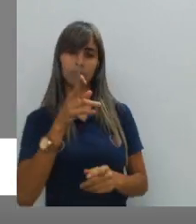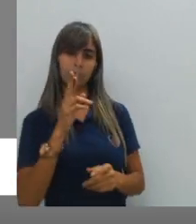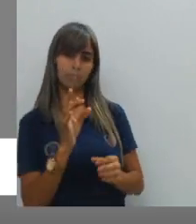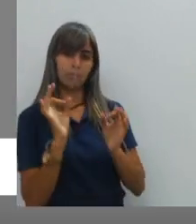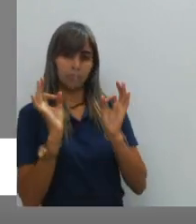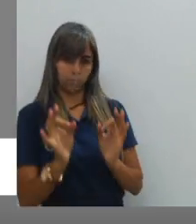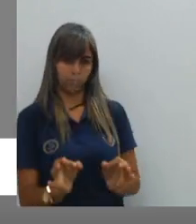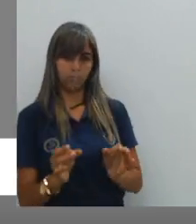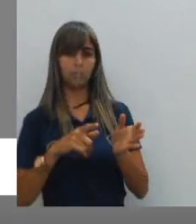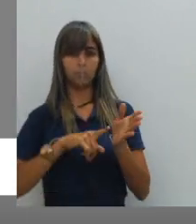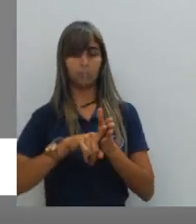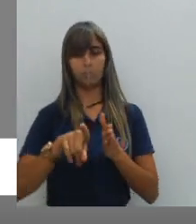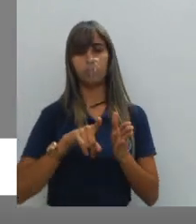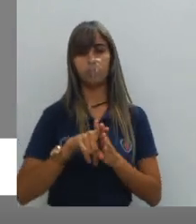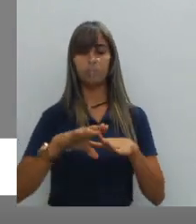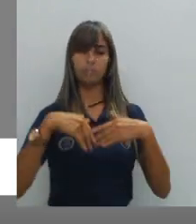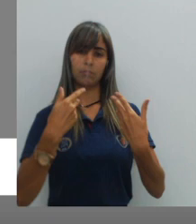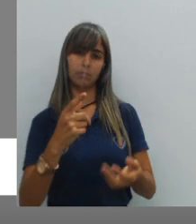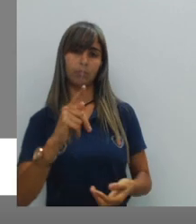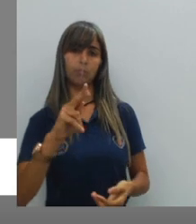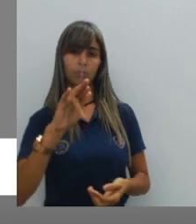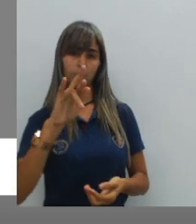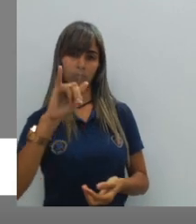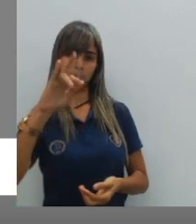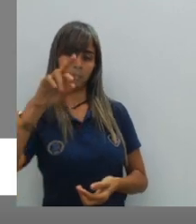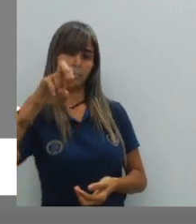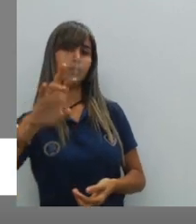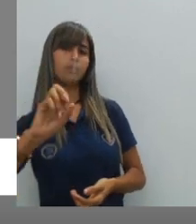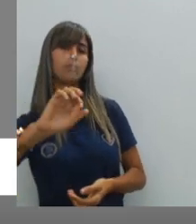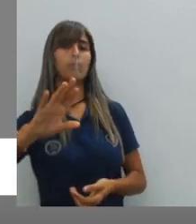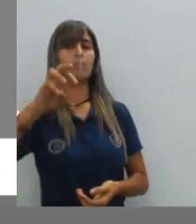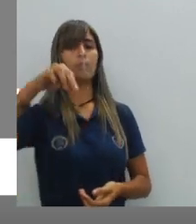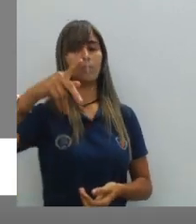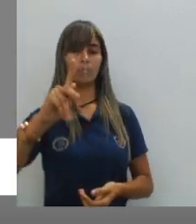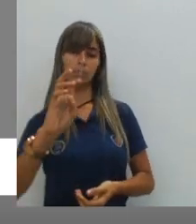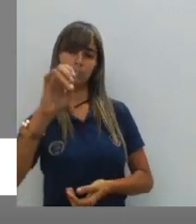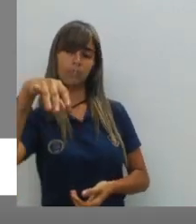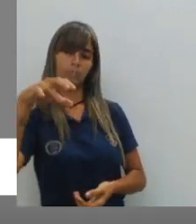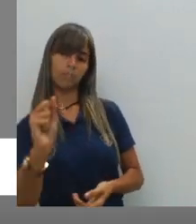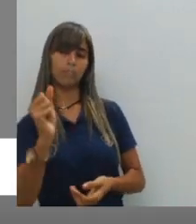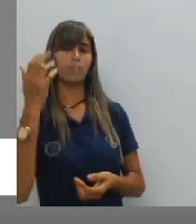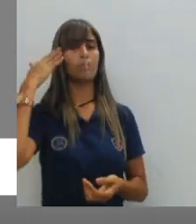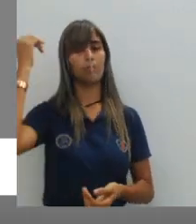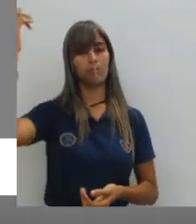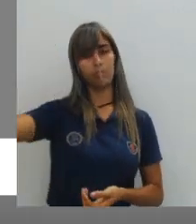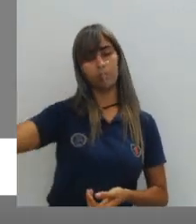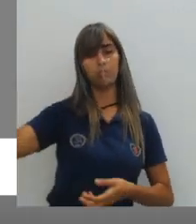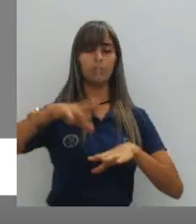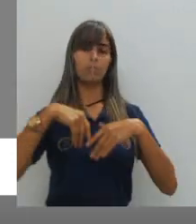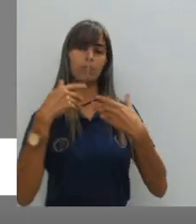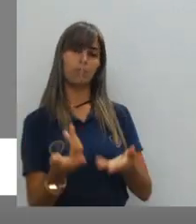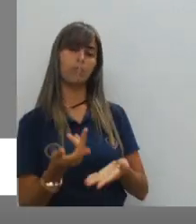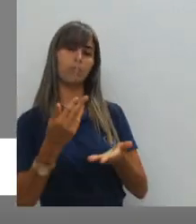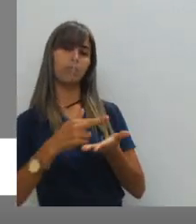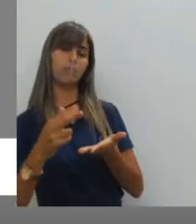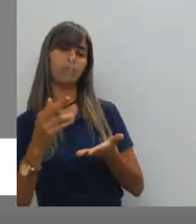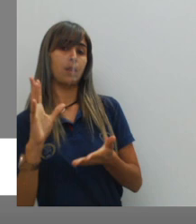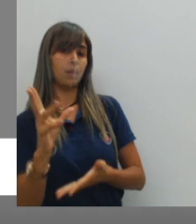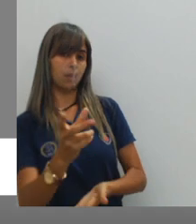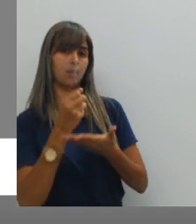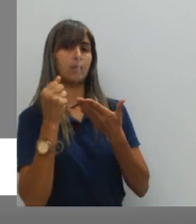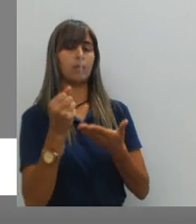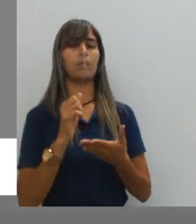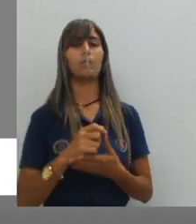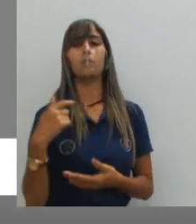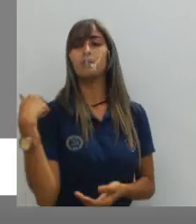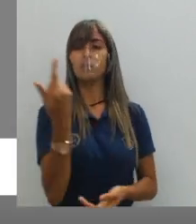certa para essa questão é o puritanismo calvinista, que concebe o sucesso econômico como indício da predestinação para a salvação. Então a